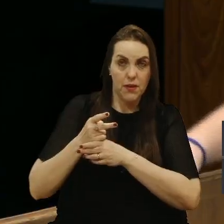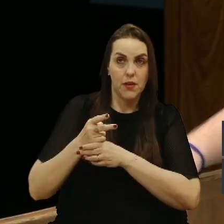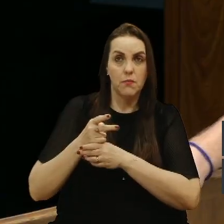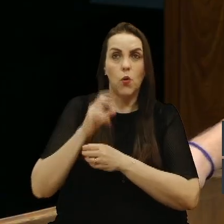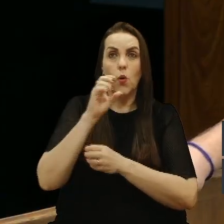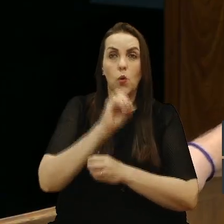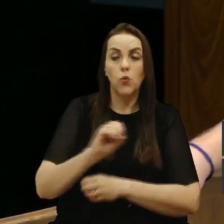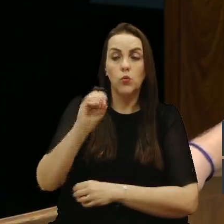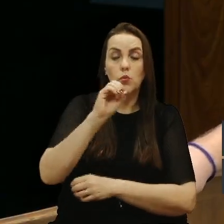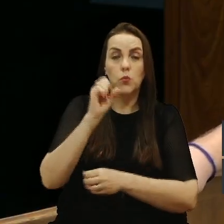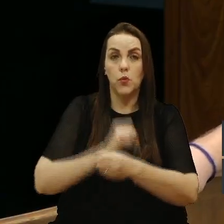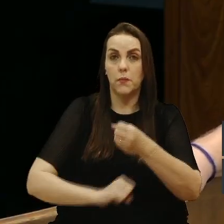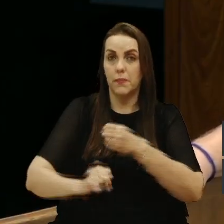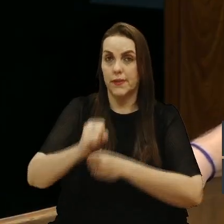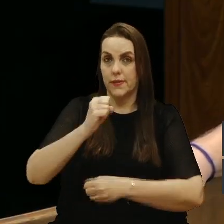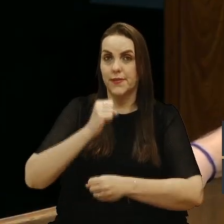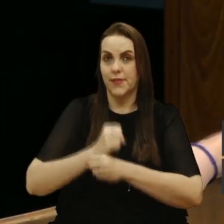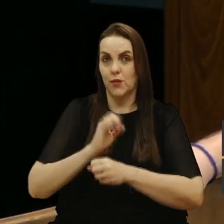passado.